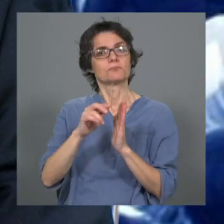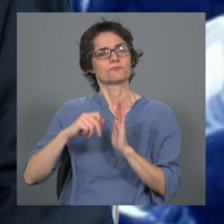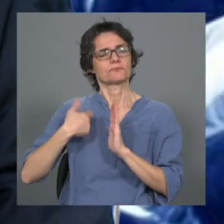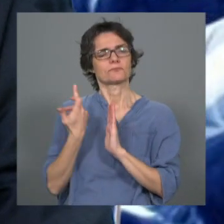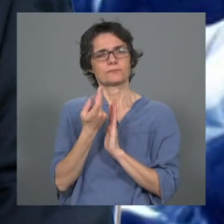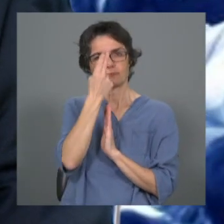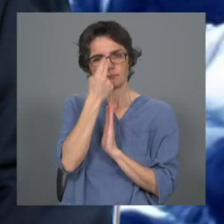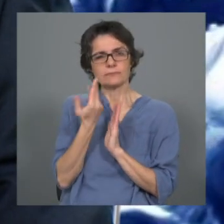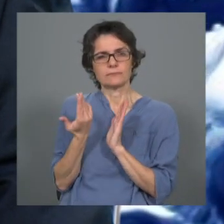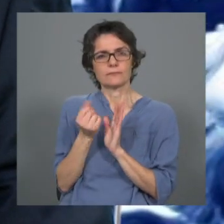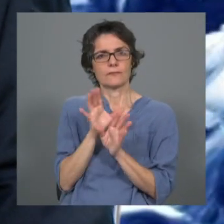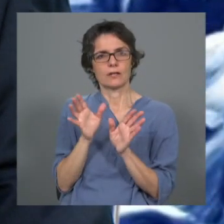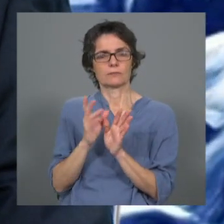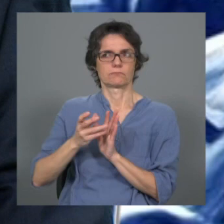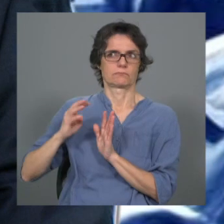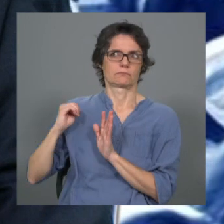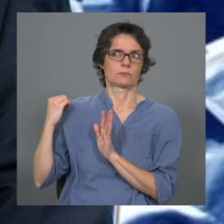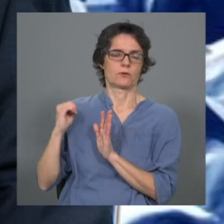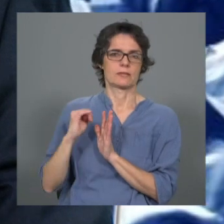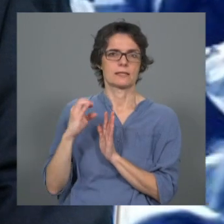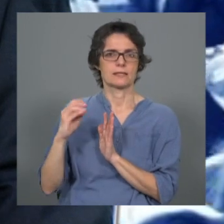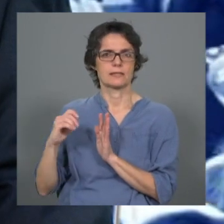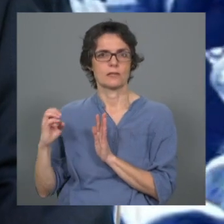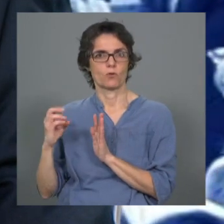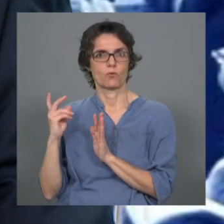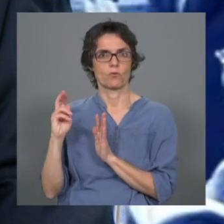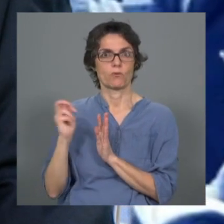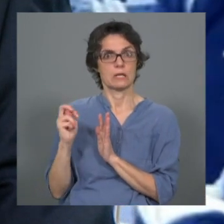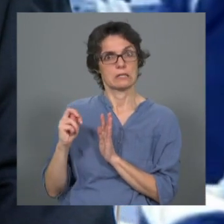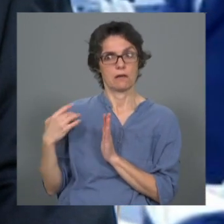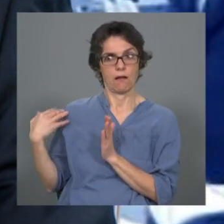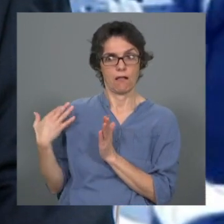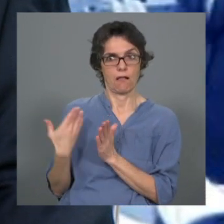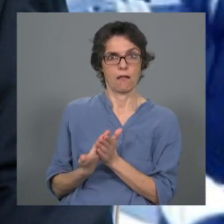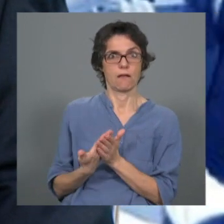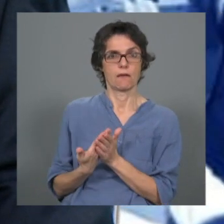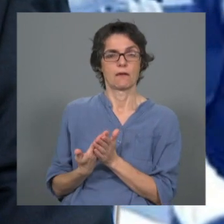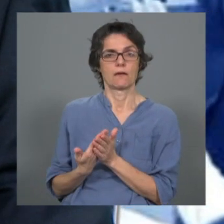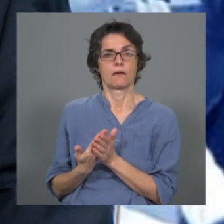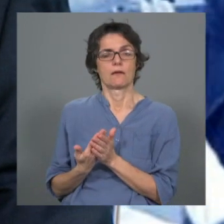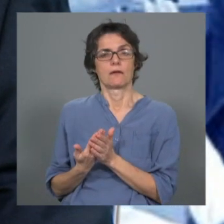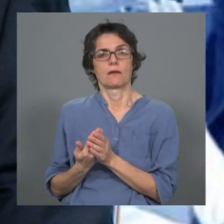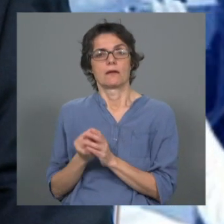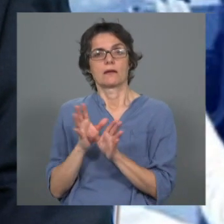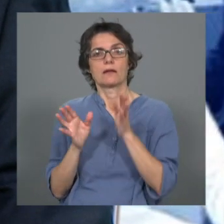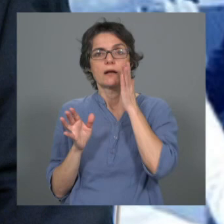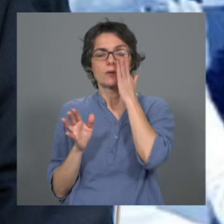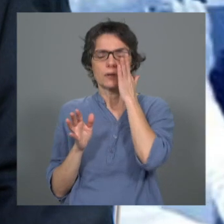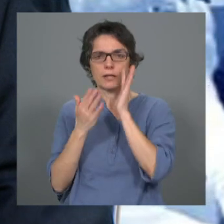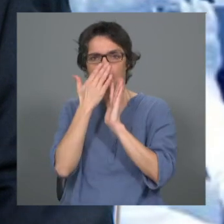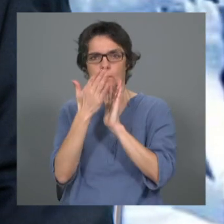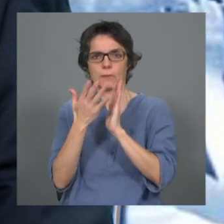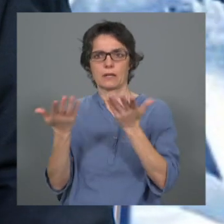história, não é? Desde o século, há relatos desde o século III, e que teve também nesta dimensão do